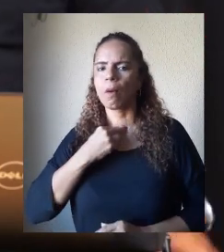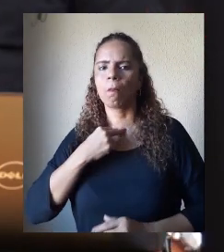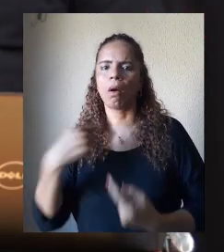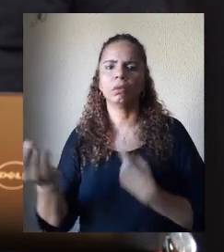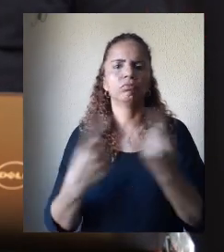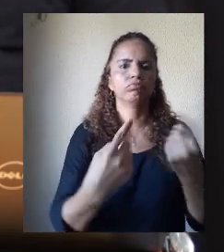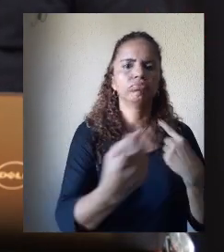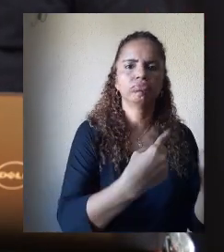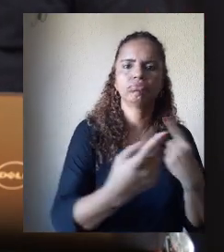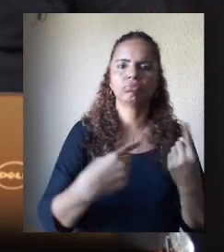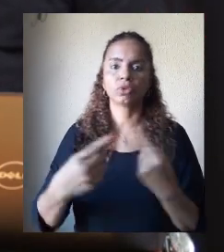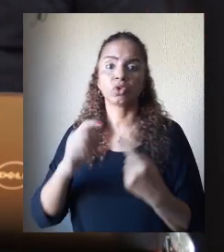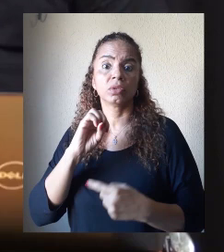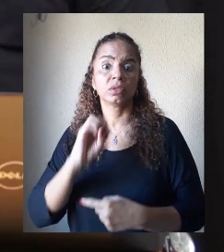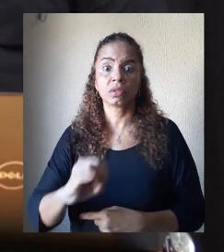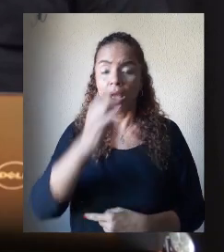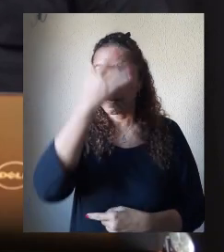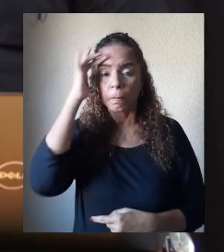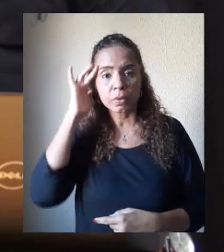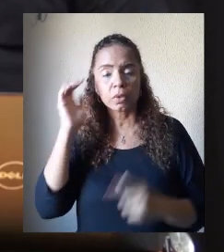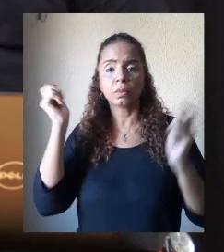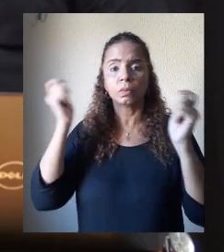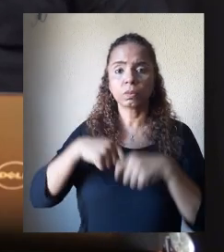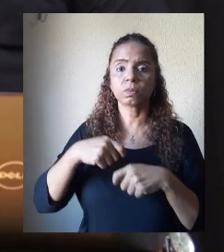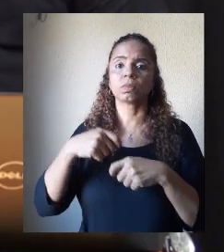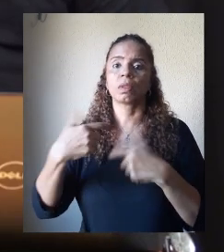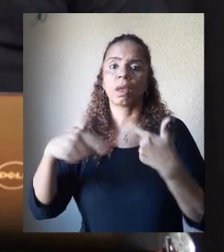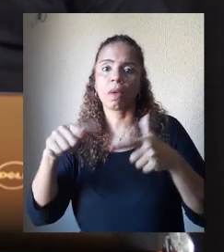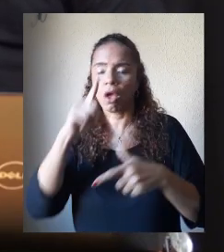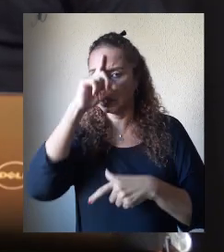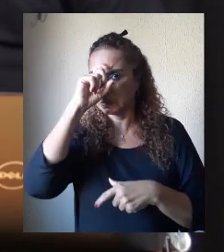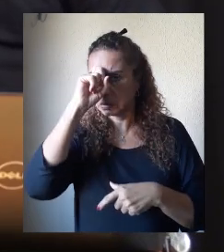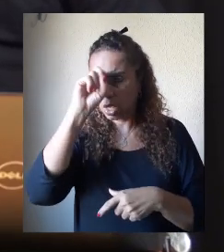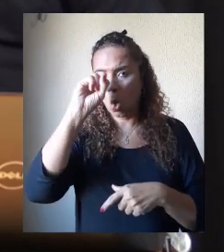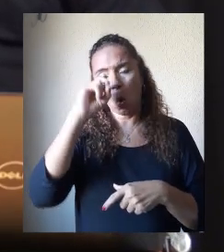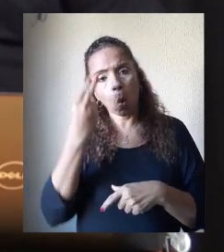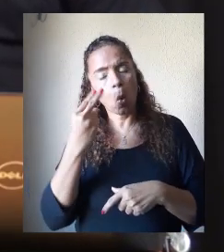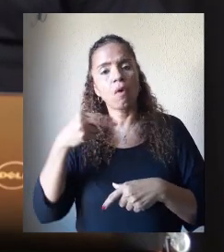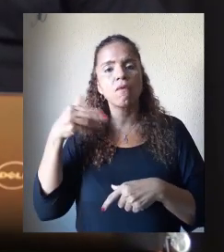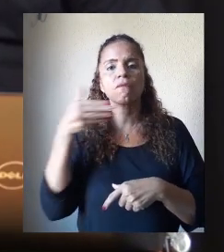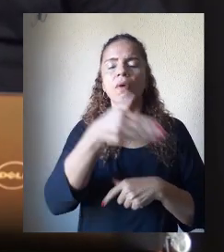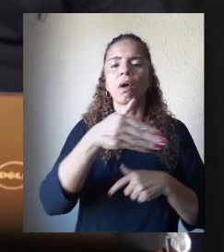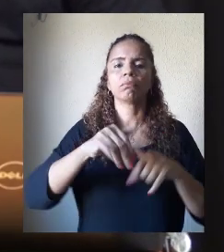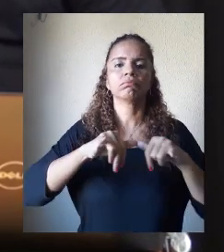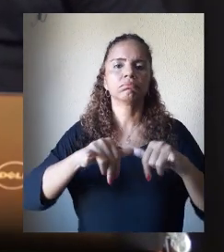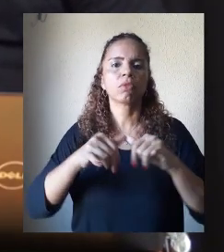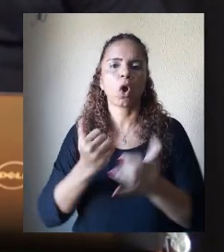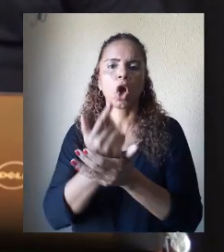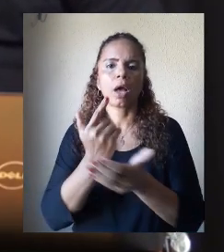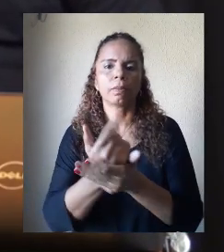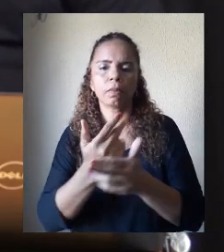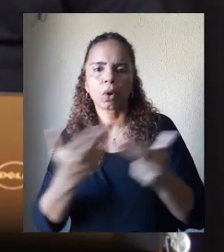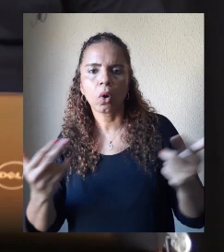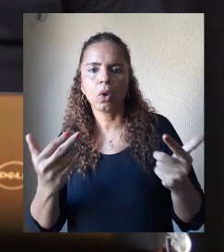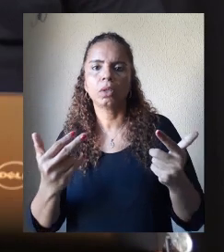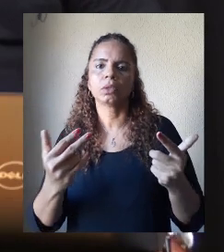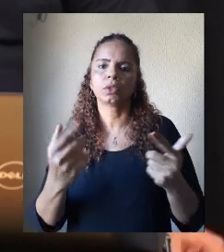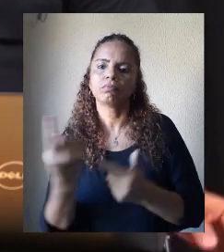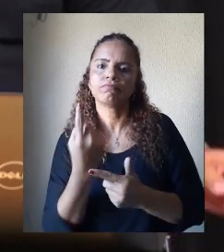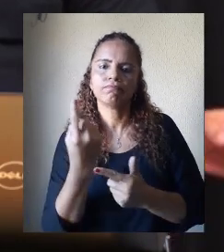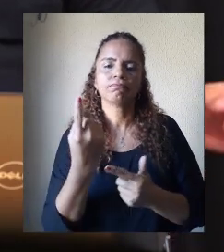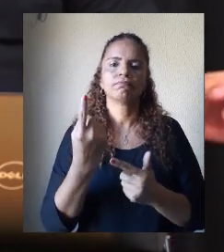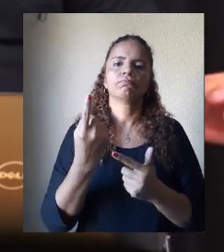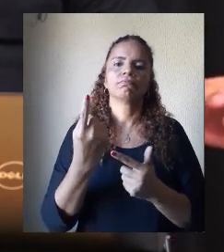envolvido nos cuidados, e se for para comprar algum mantimento, a população geral, um cenário mais ou menos de guerra, né? E muitas